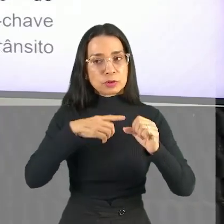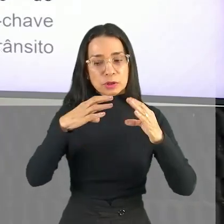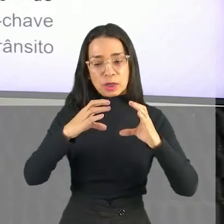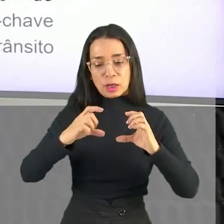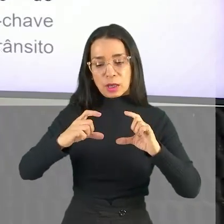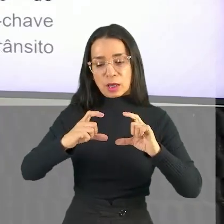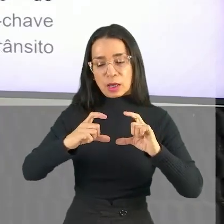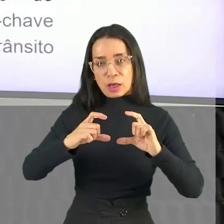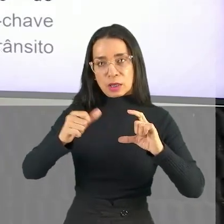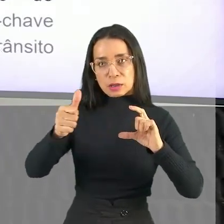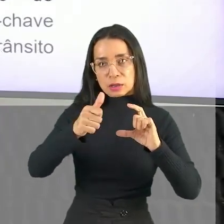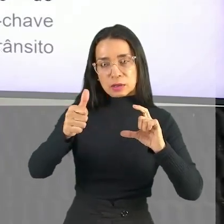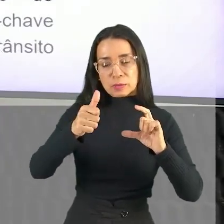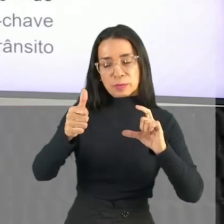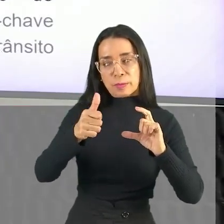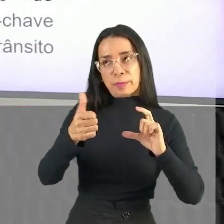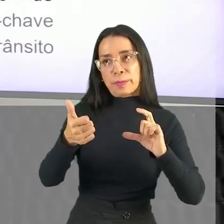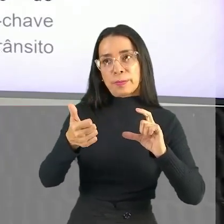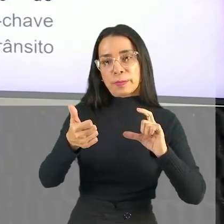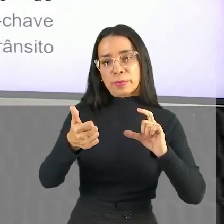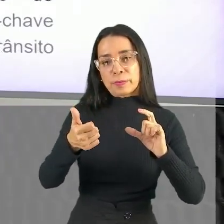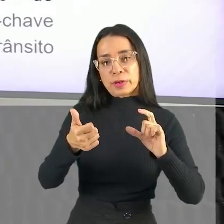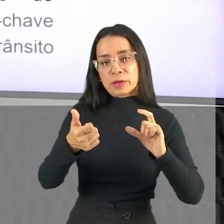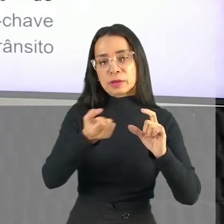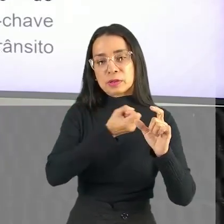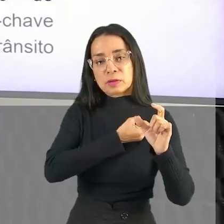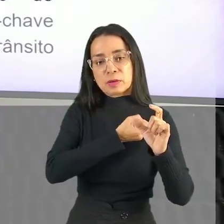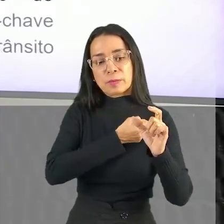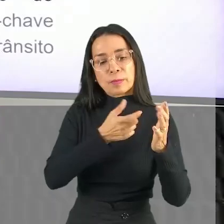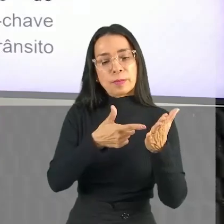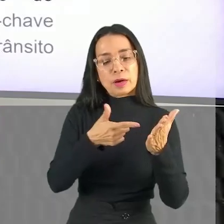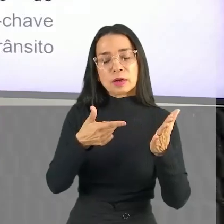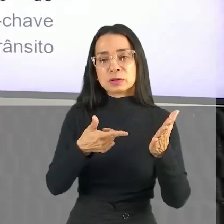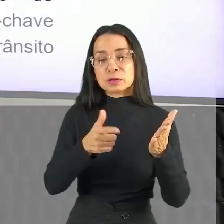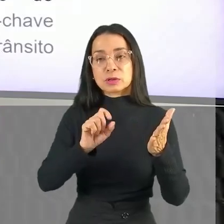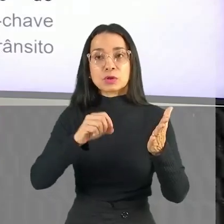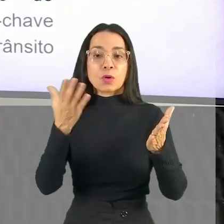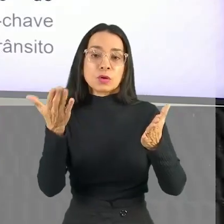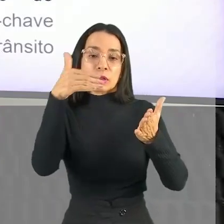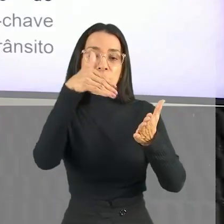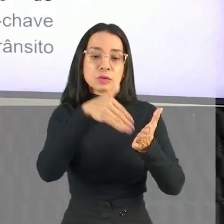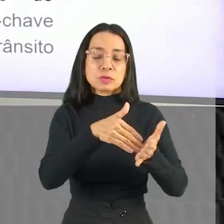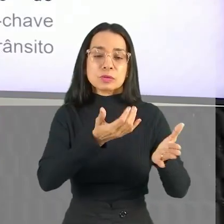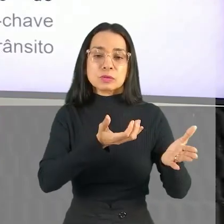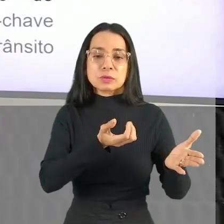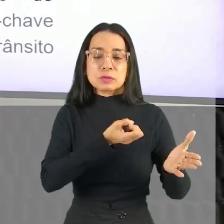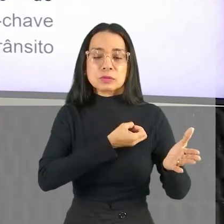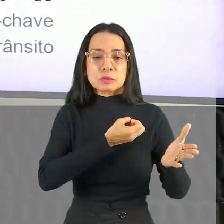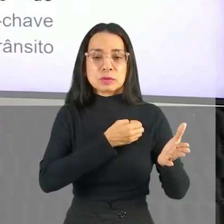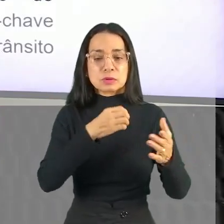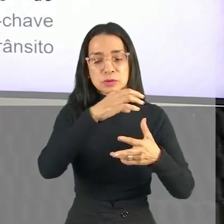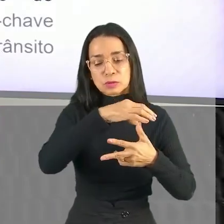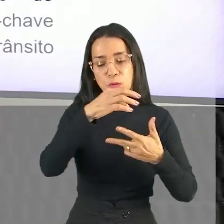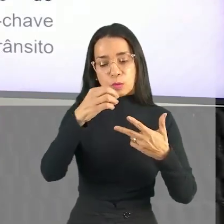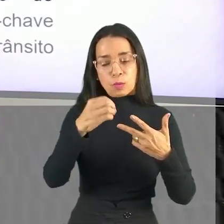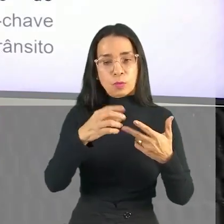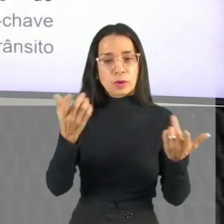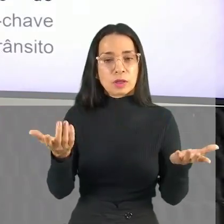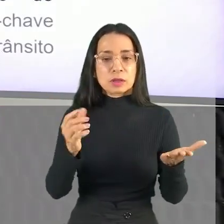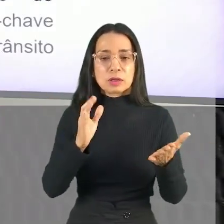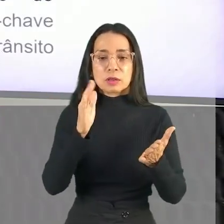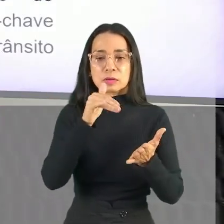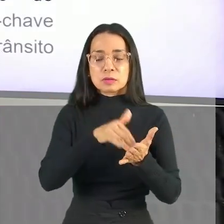nas primeiras páginas do bloco de provas ou nas últimas páginas. O Enem, nos